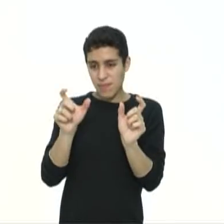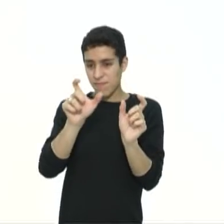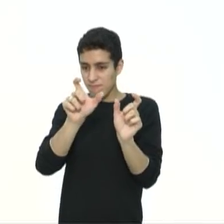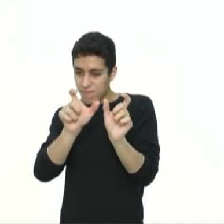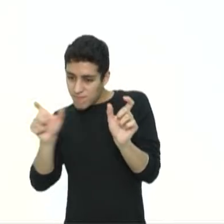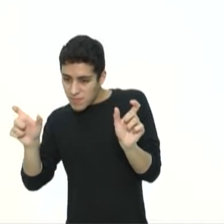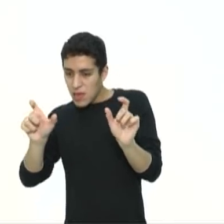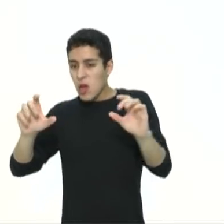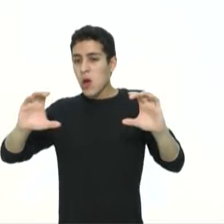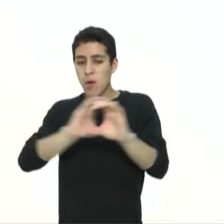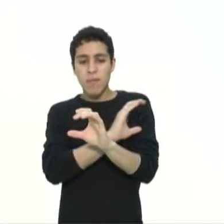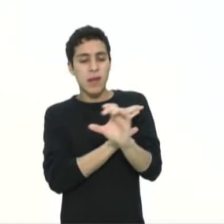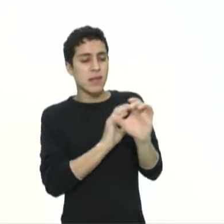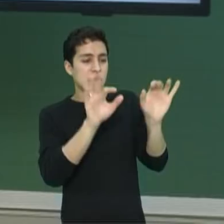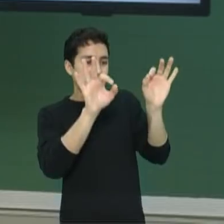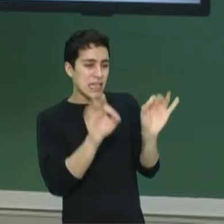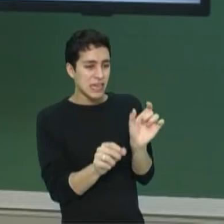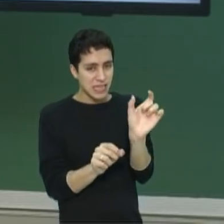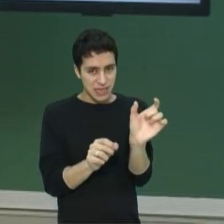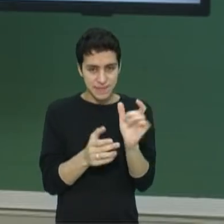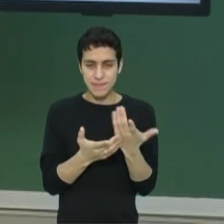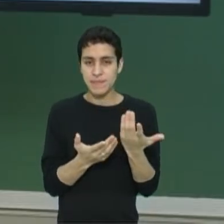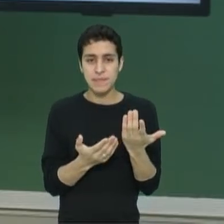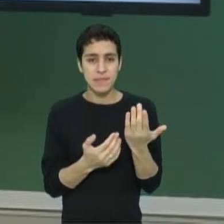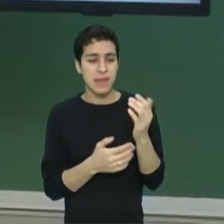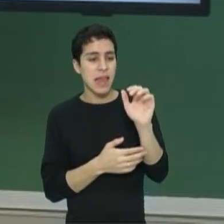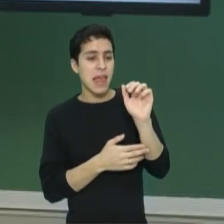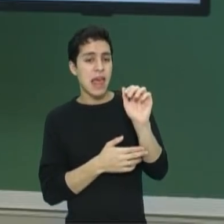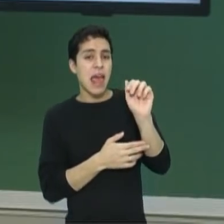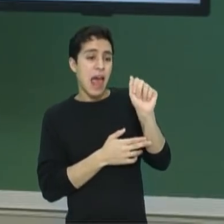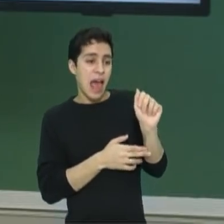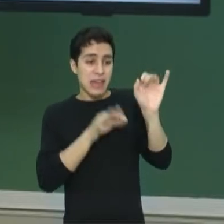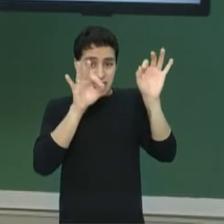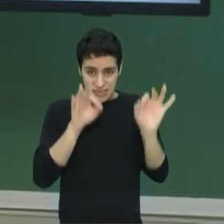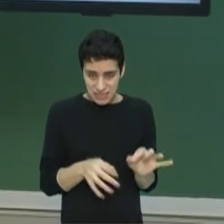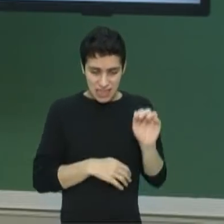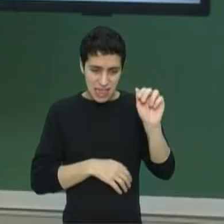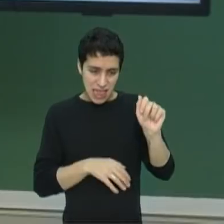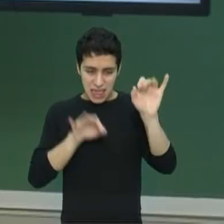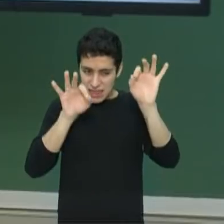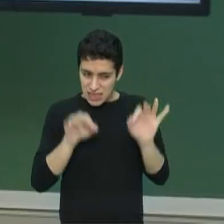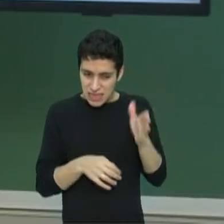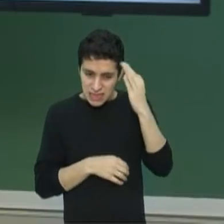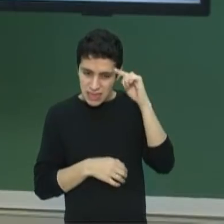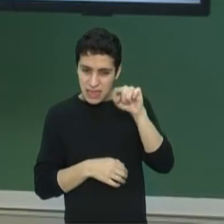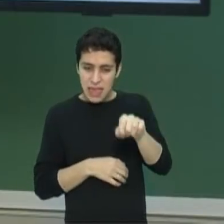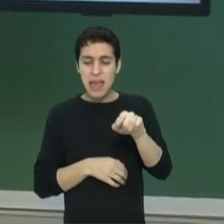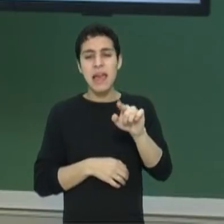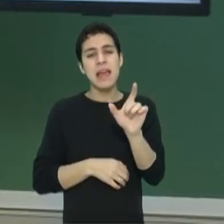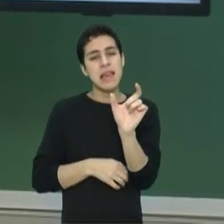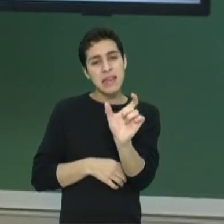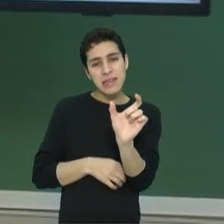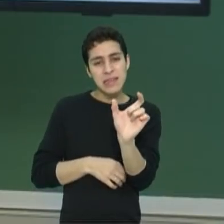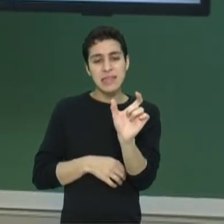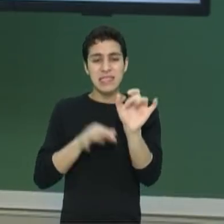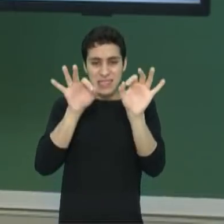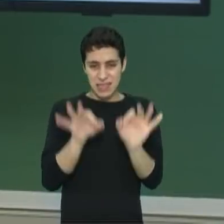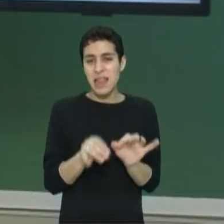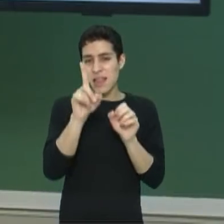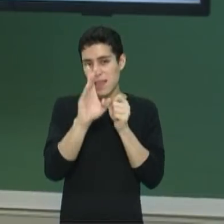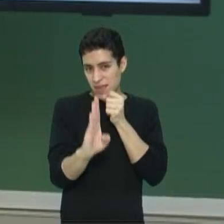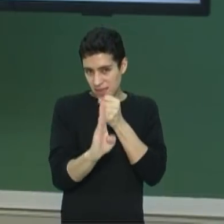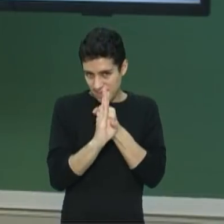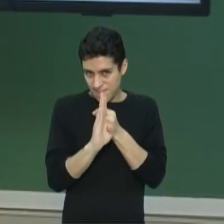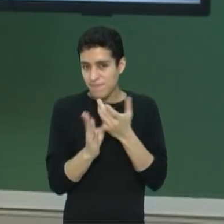do substantivo certeza. Então eu tenho a certeza. Como eu coloco um a na frente, eu sei que a palavra certeza é um substantivo.